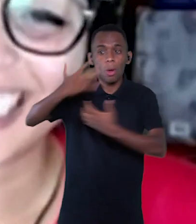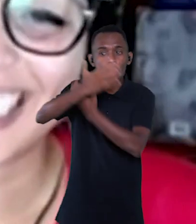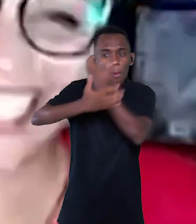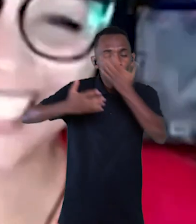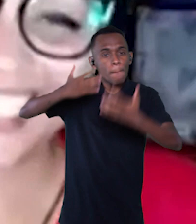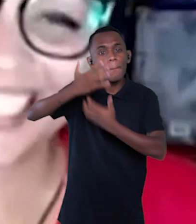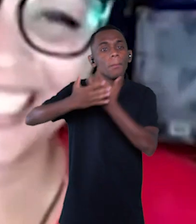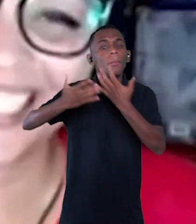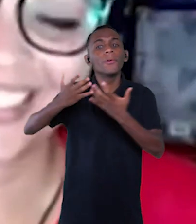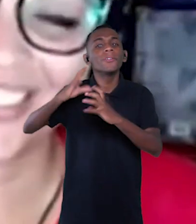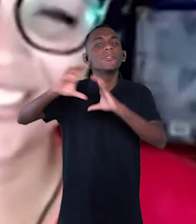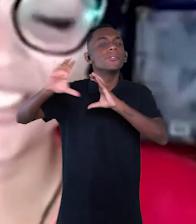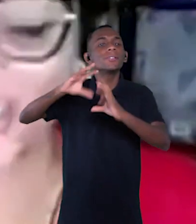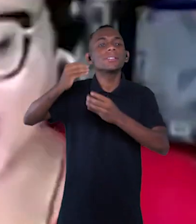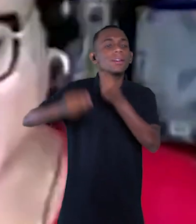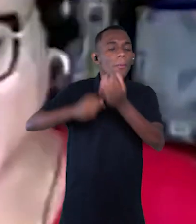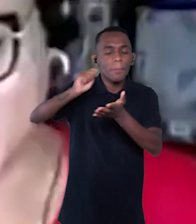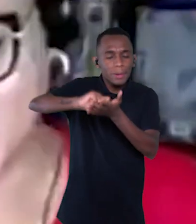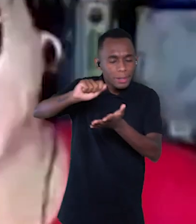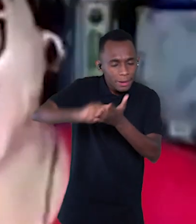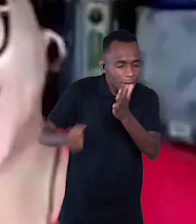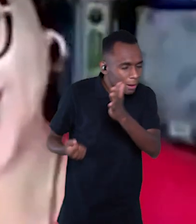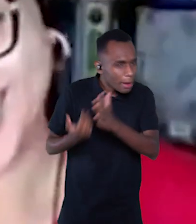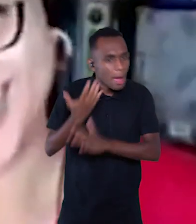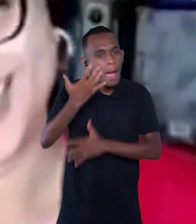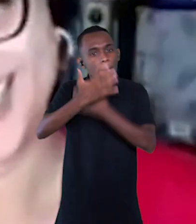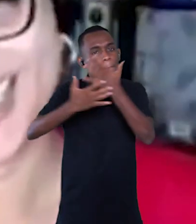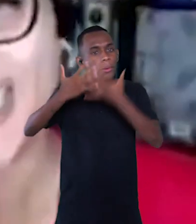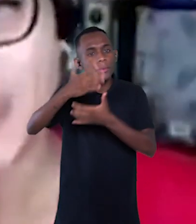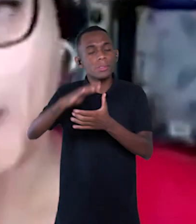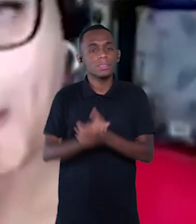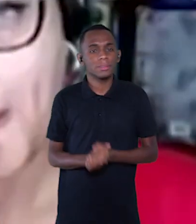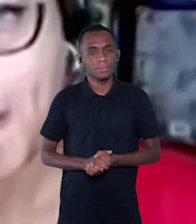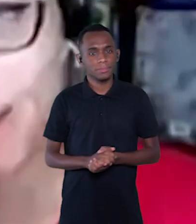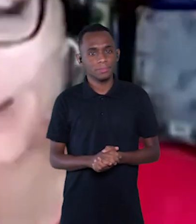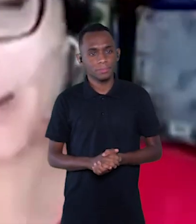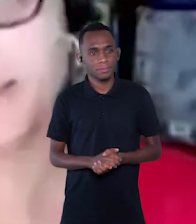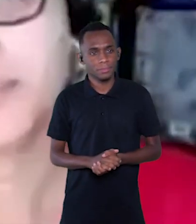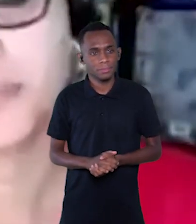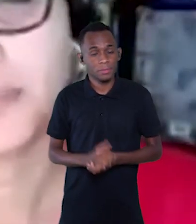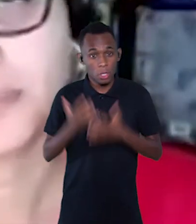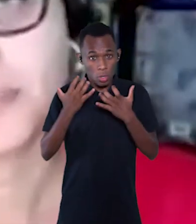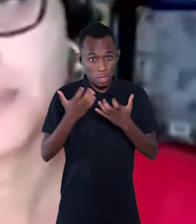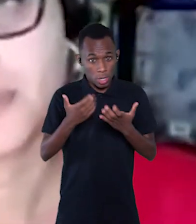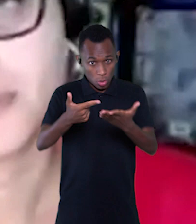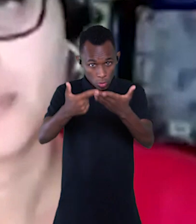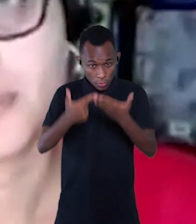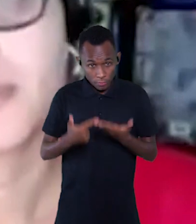de cantora, Ótimo. compositora, né? E eu quero